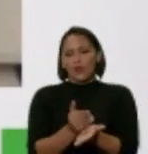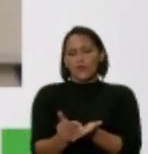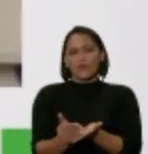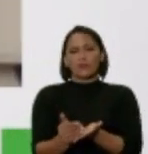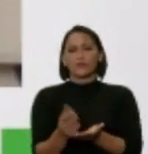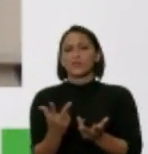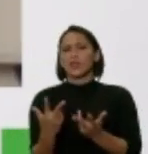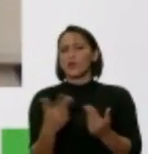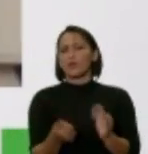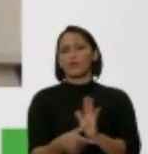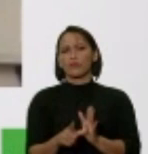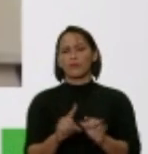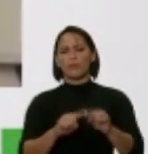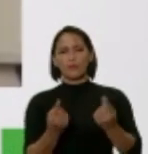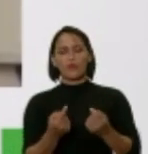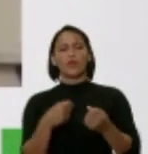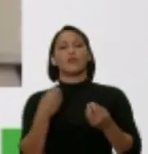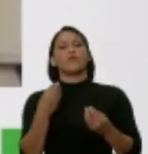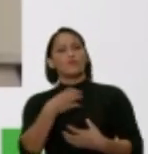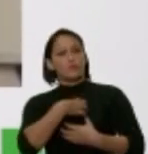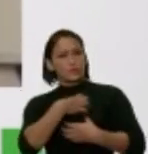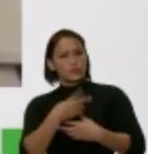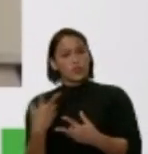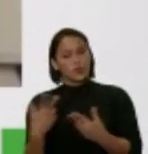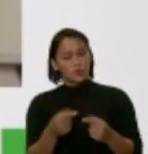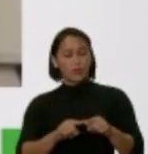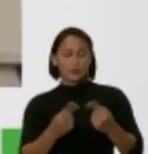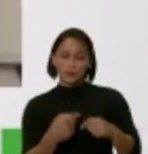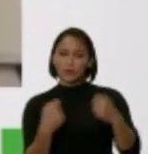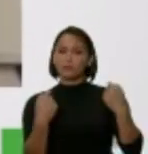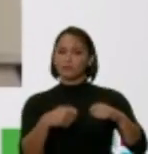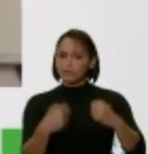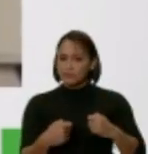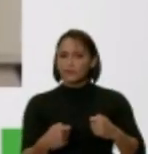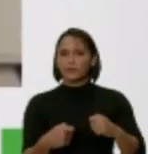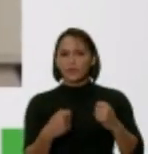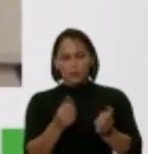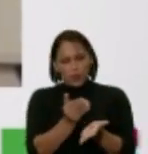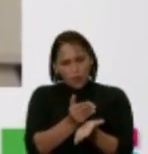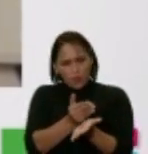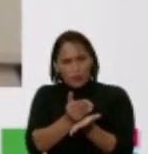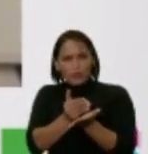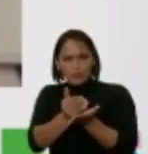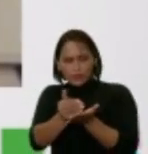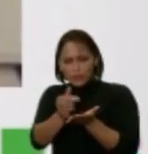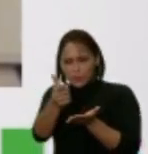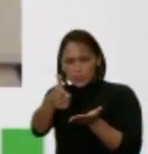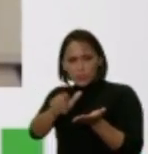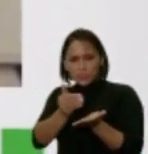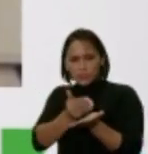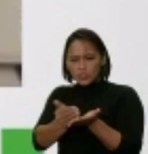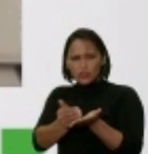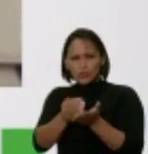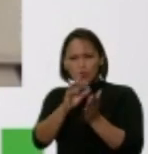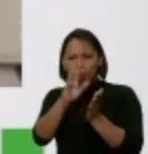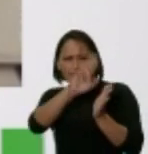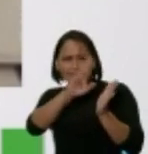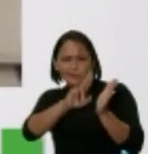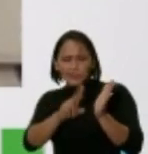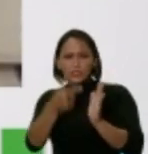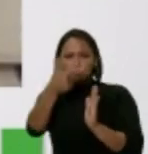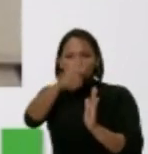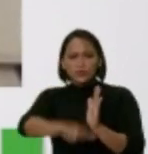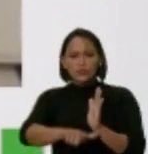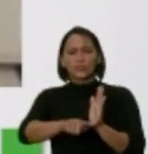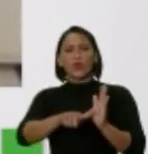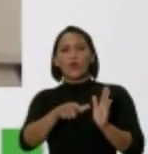mesma forma, nós vamos fazer da mesma forma. Então precisamos começar, temos que fazer um redesenho desse motor para